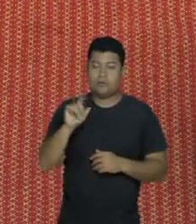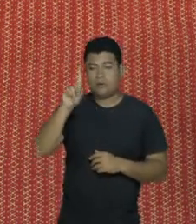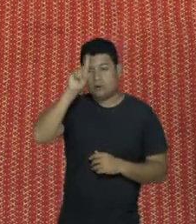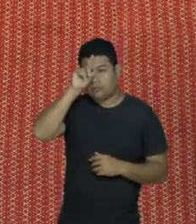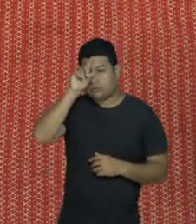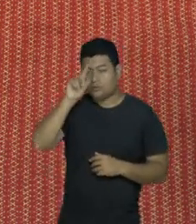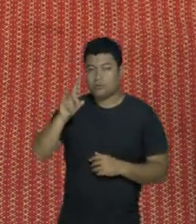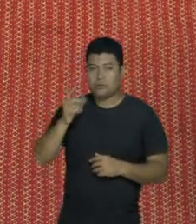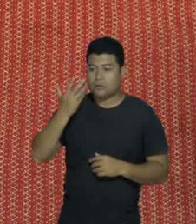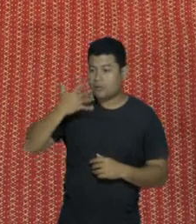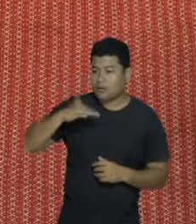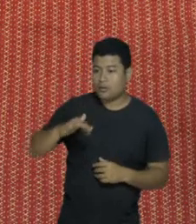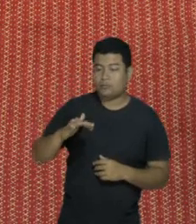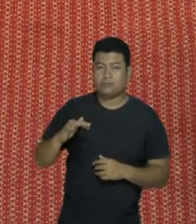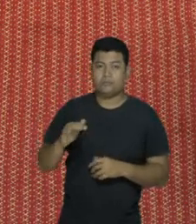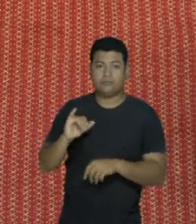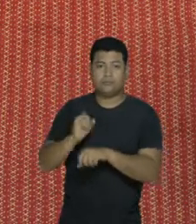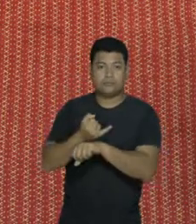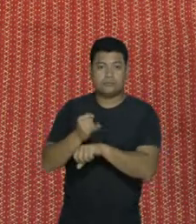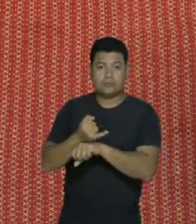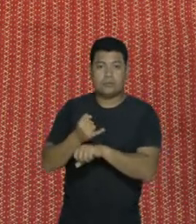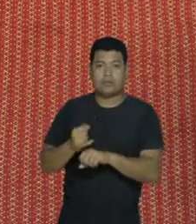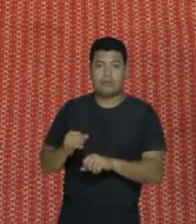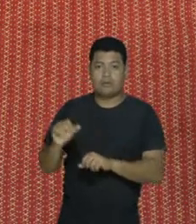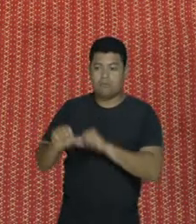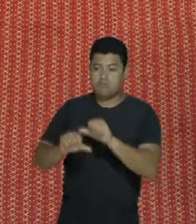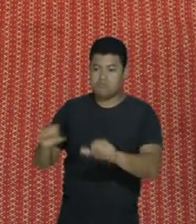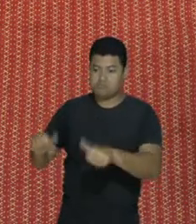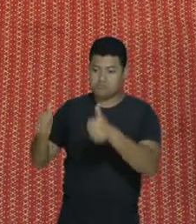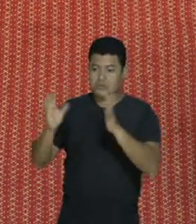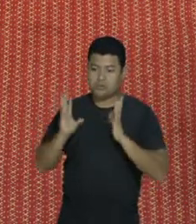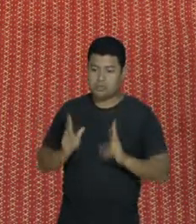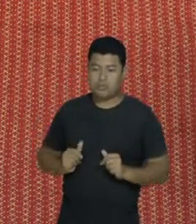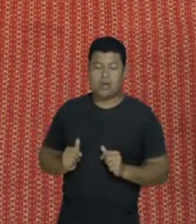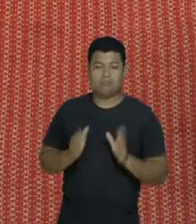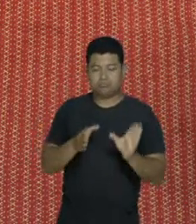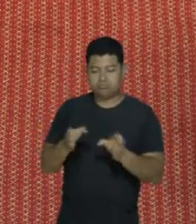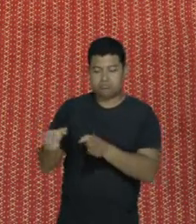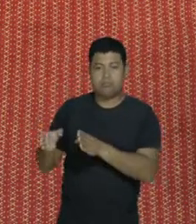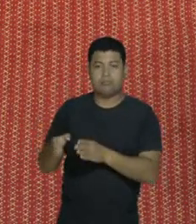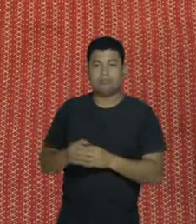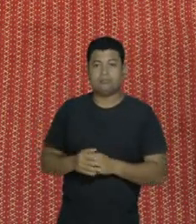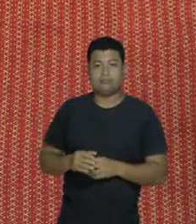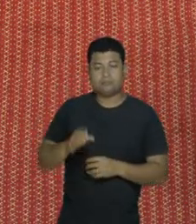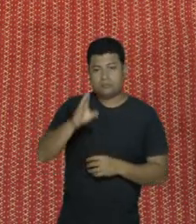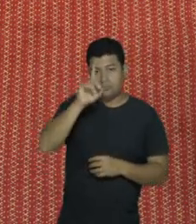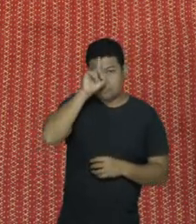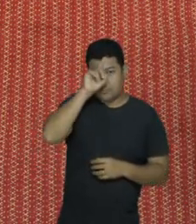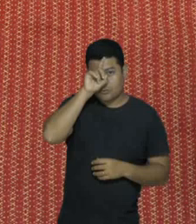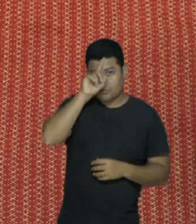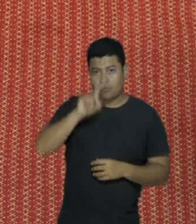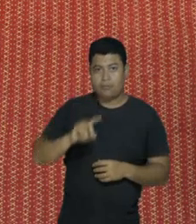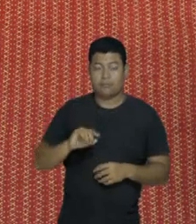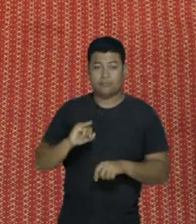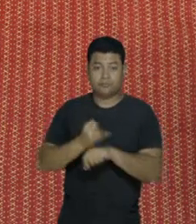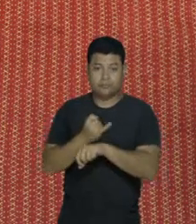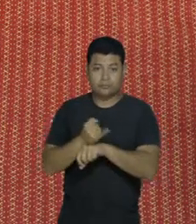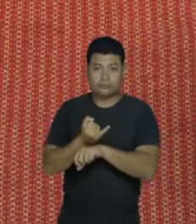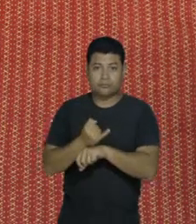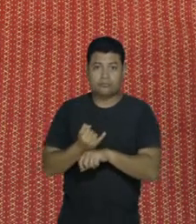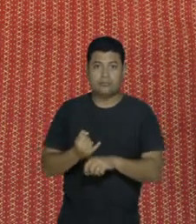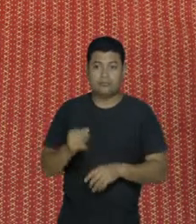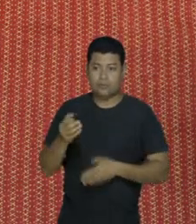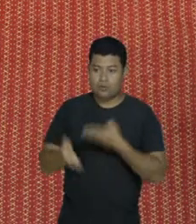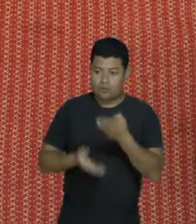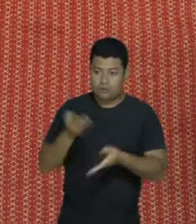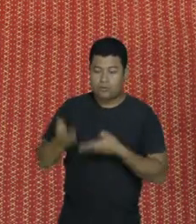Joinville, totalmente recuperado, limpo, organizado. Hospital Regional de Joinville, cuidado, limpo,